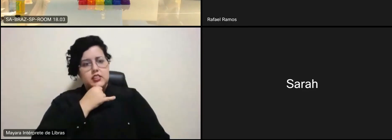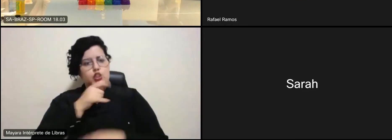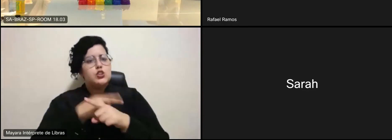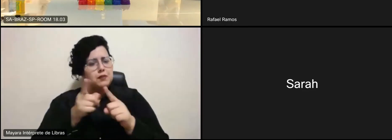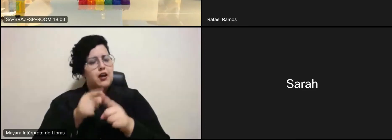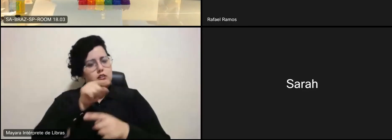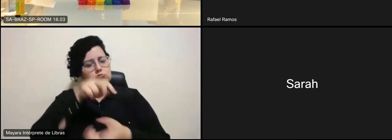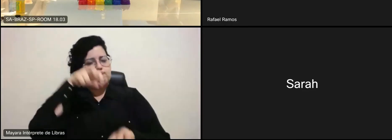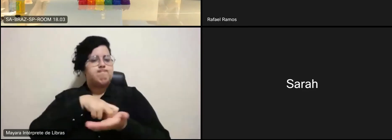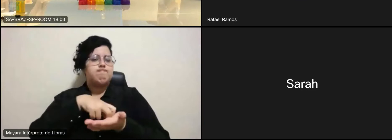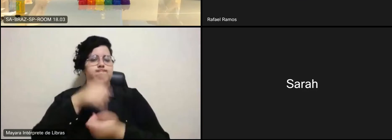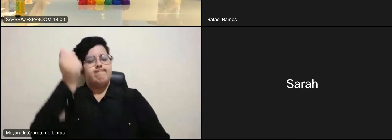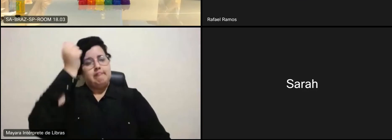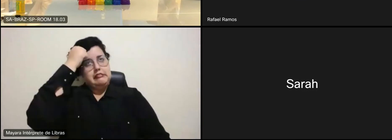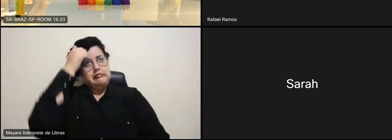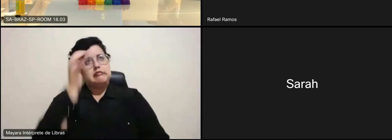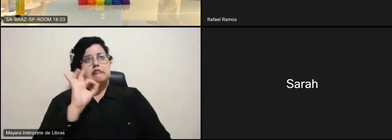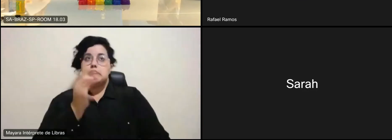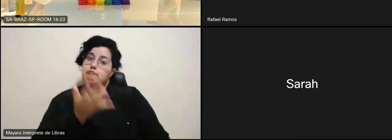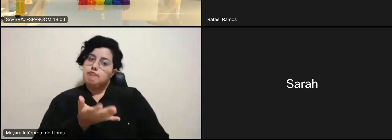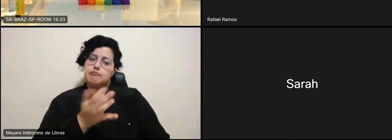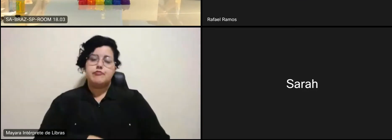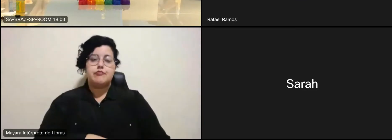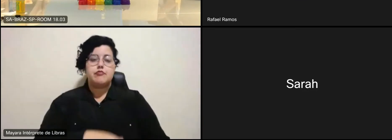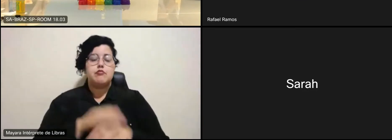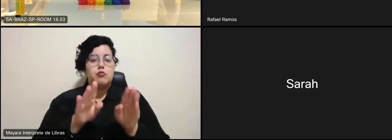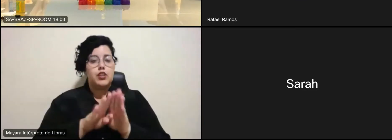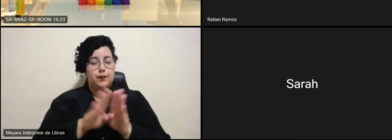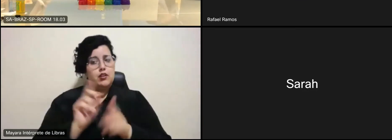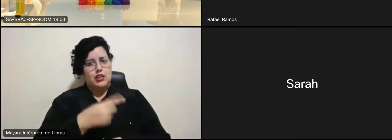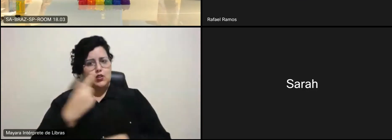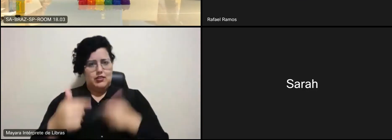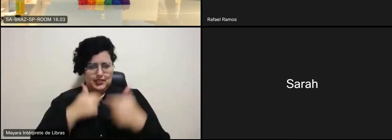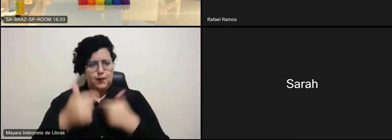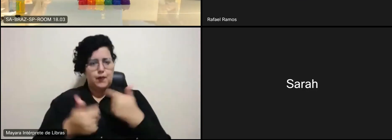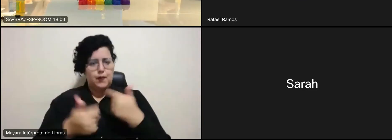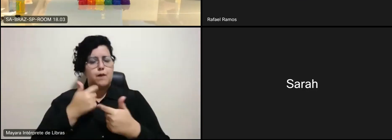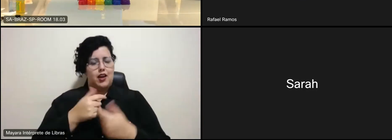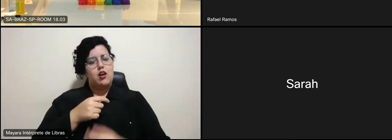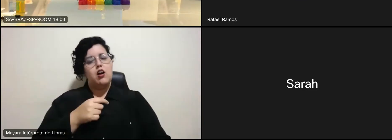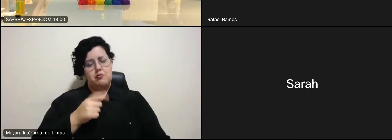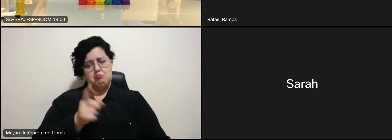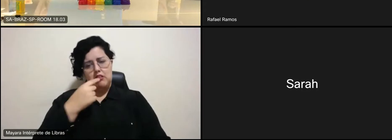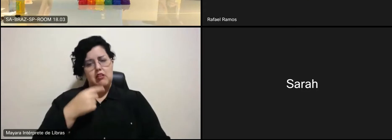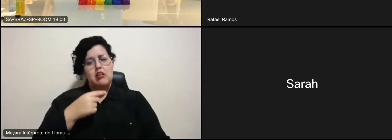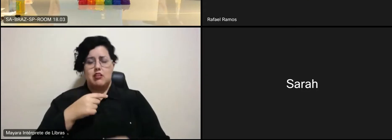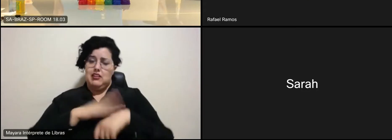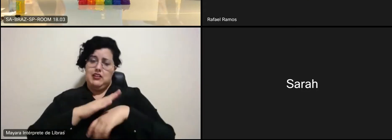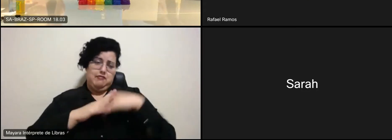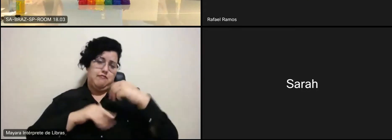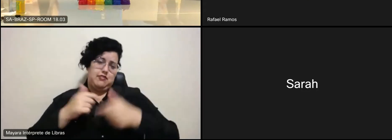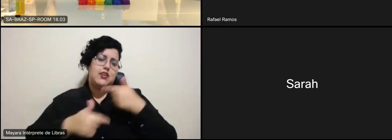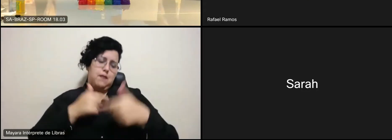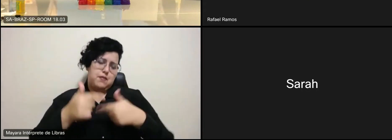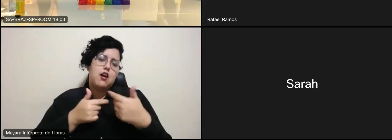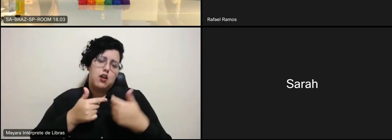para a gente é uma questão de, olha, a nossa nosso trabalho aqui, nossa discussão aqui, ela tá fluindo. Ela está Sim. gerando